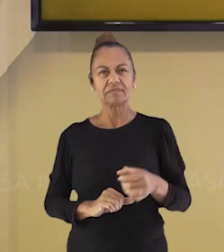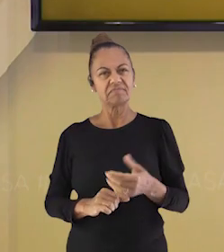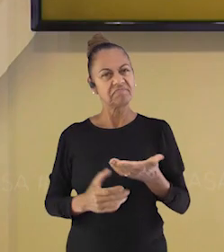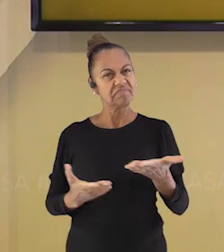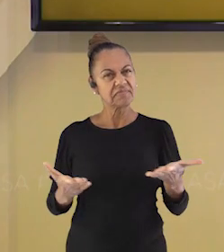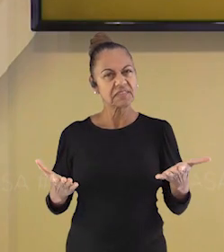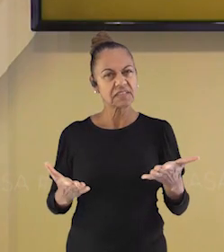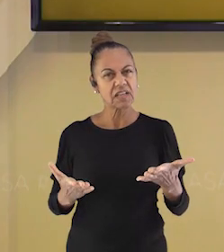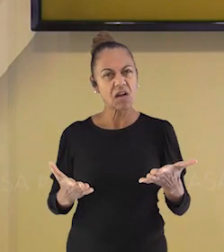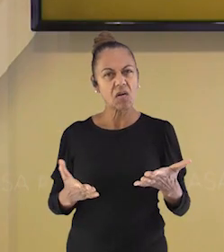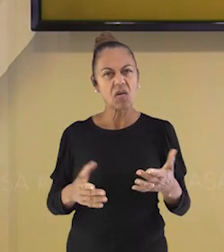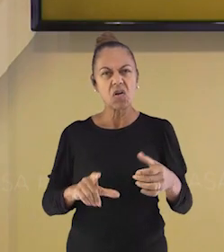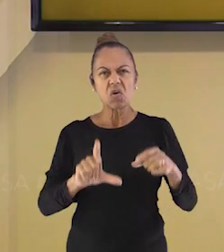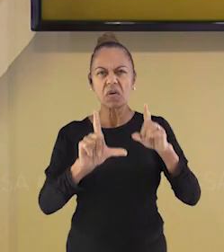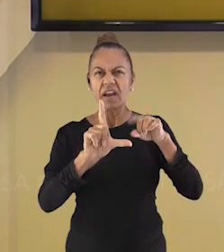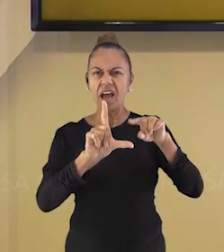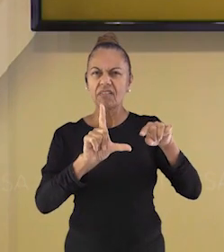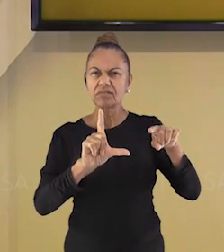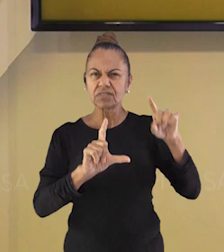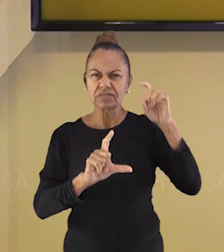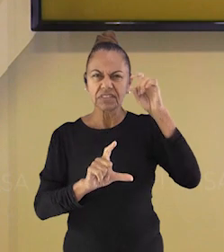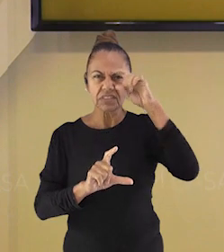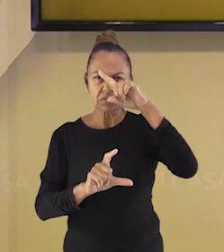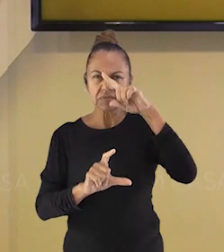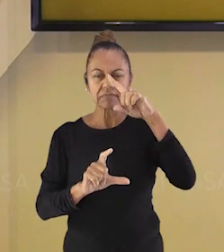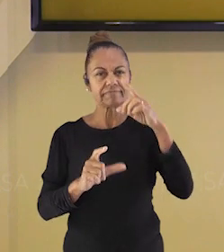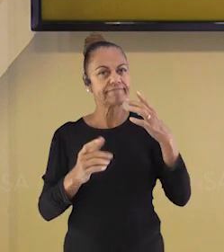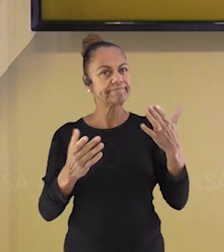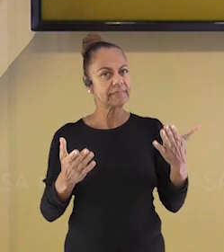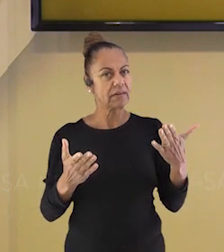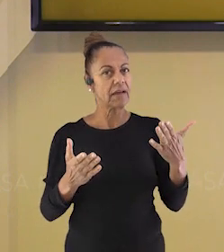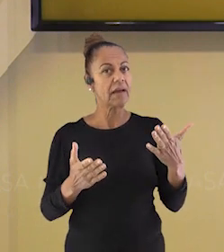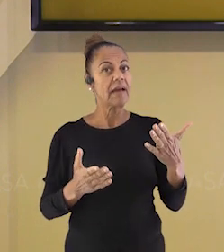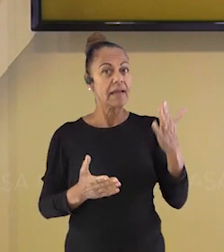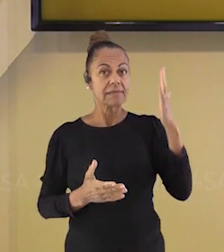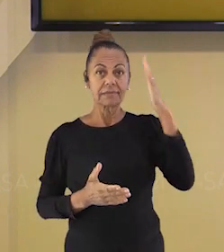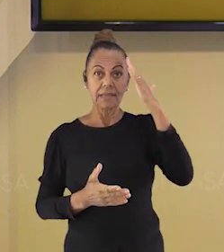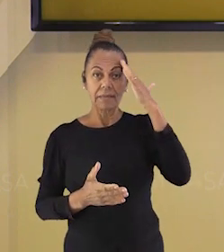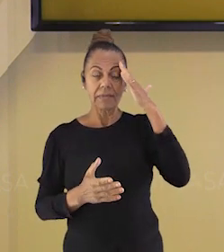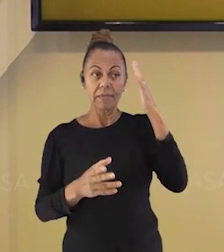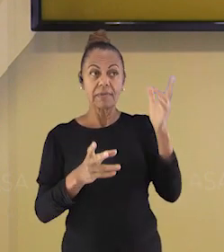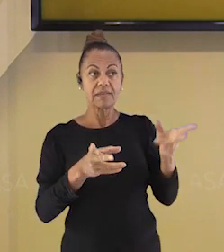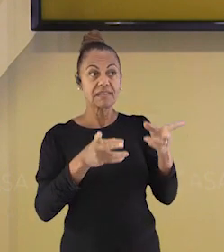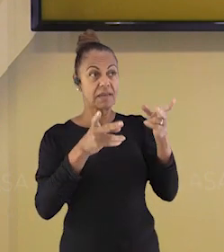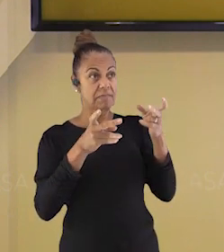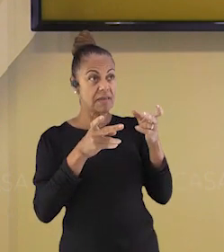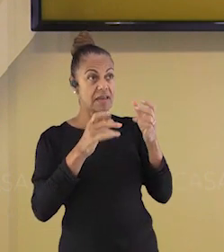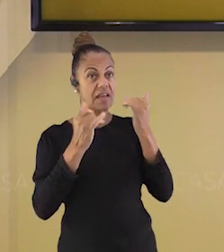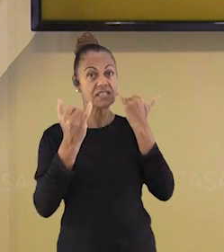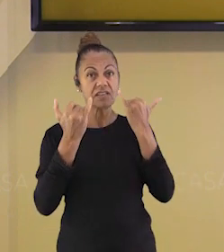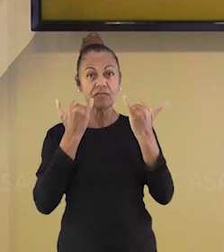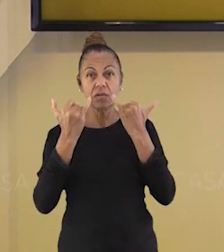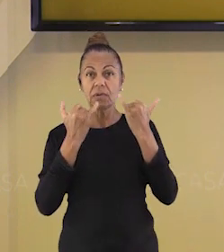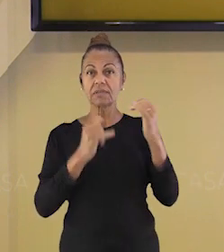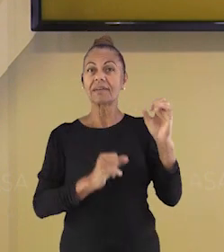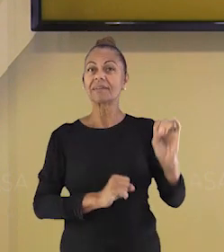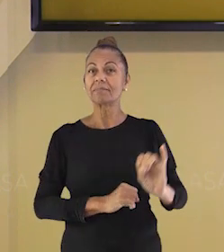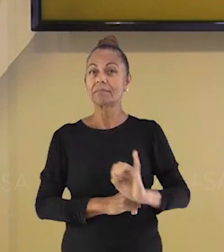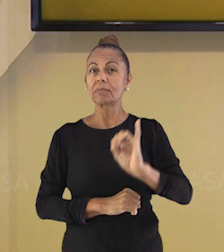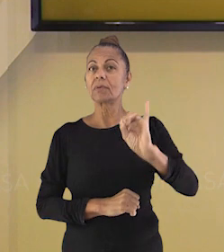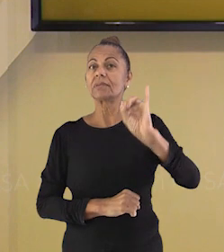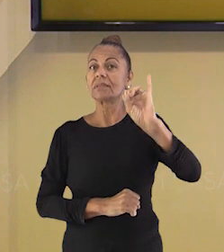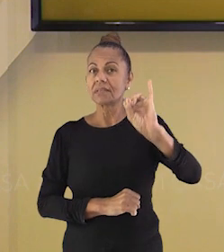Tiveram dificuldade para fazer a leitura desse gráfico? Saber ler um gráfico e interpretar suas informações